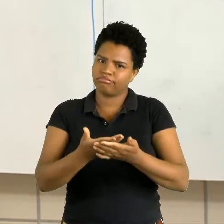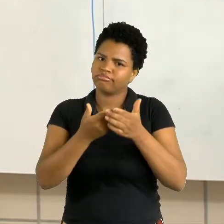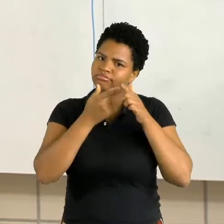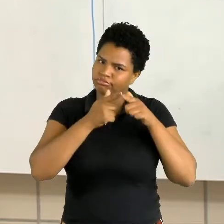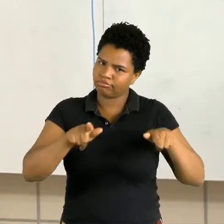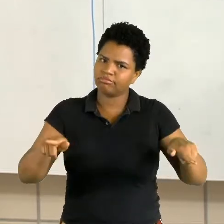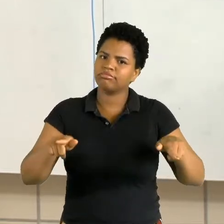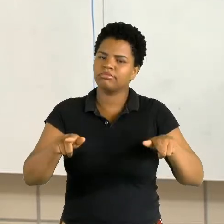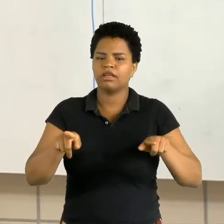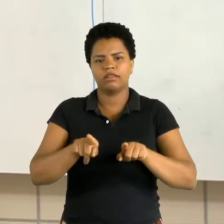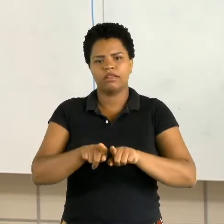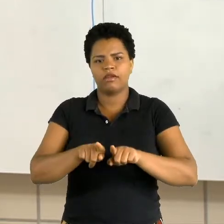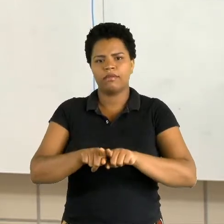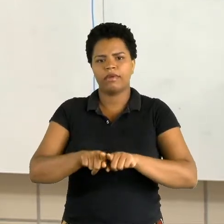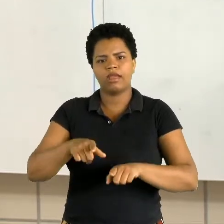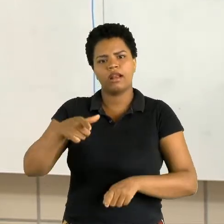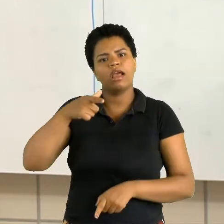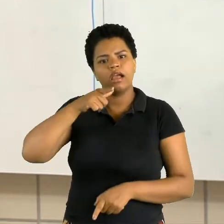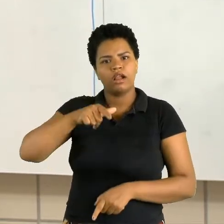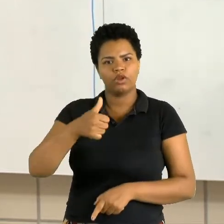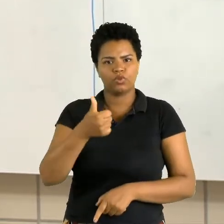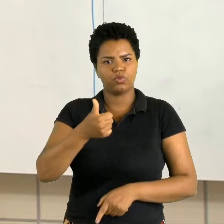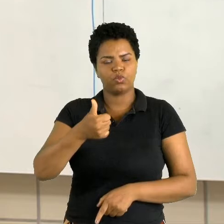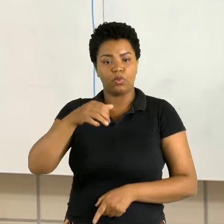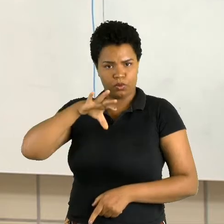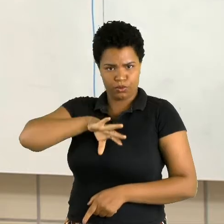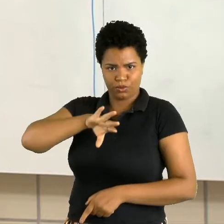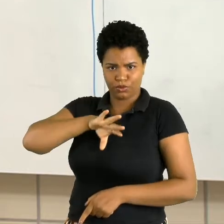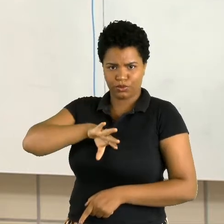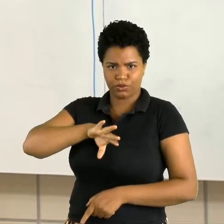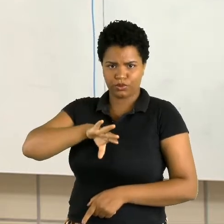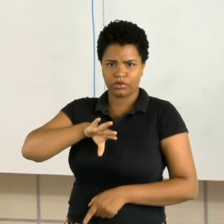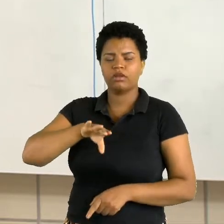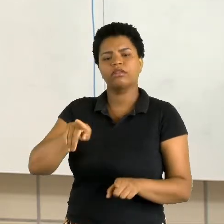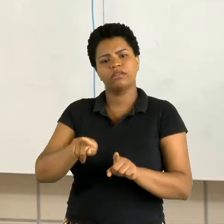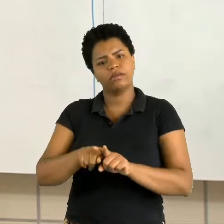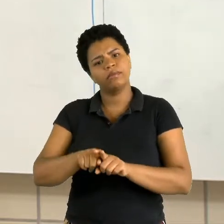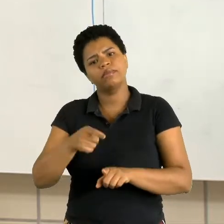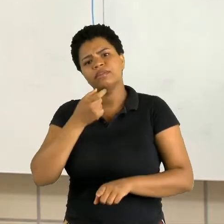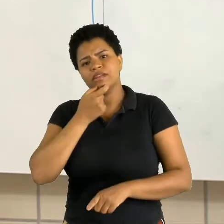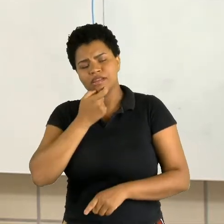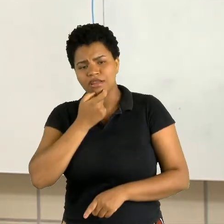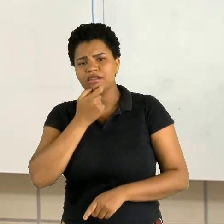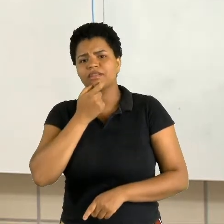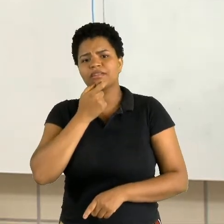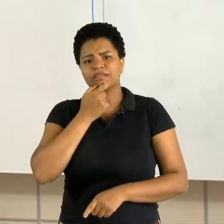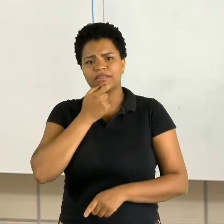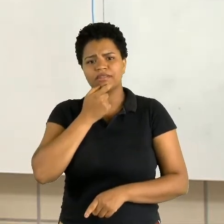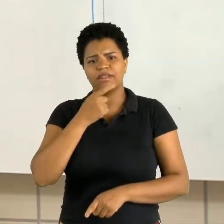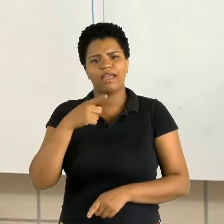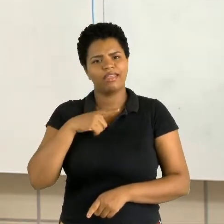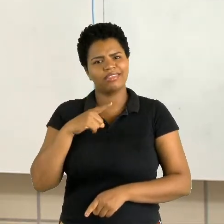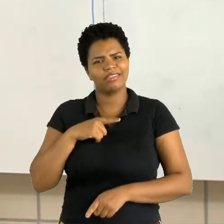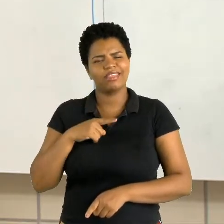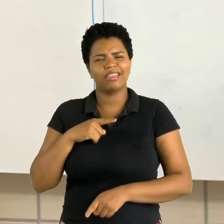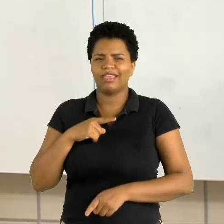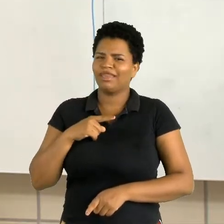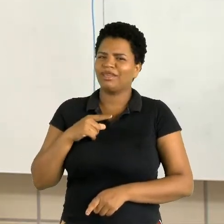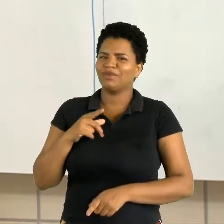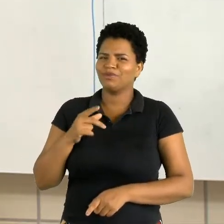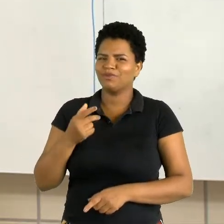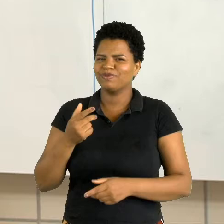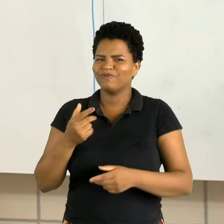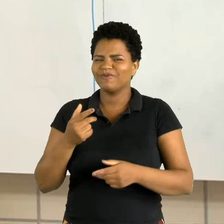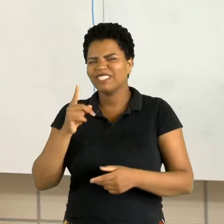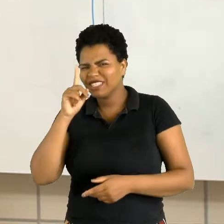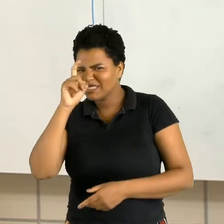assim como na nossa língua materna, que é a língua portuguesa, a língua inglesa também tem a sua partezinha mais difícil, digamos